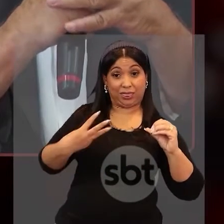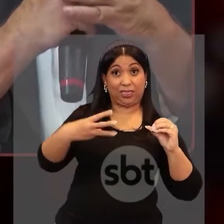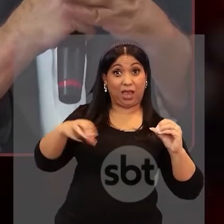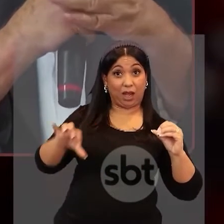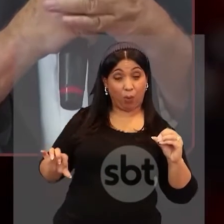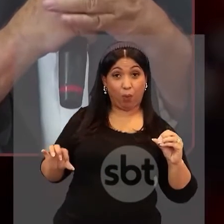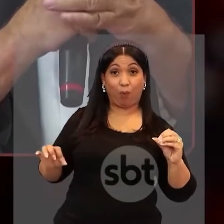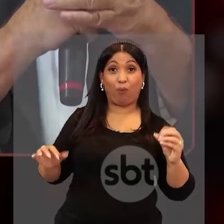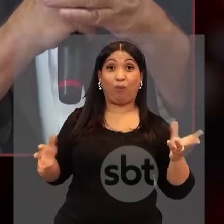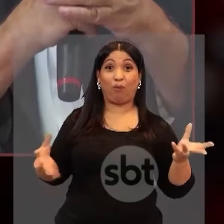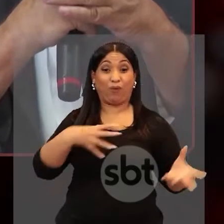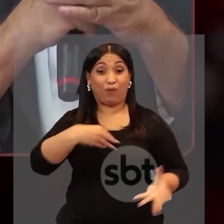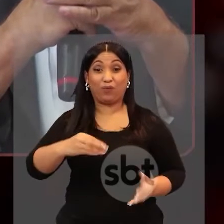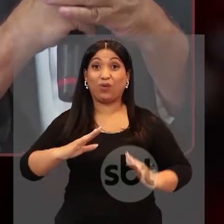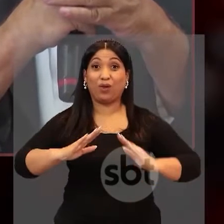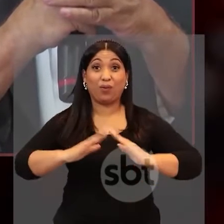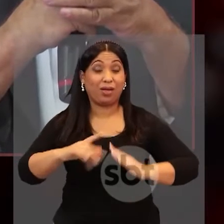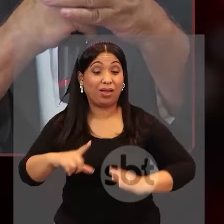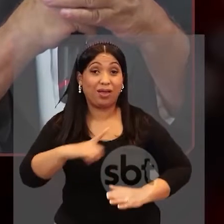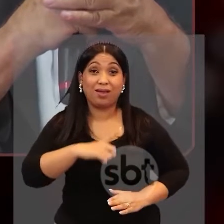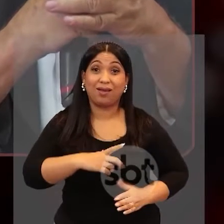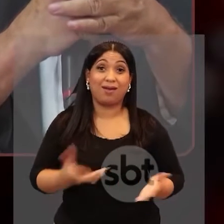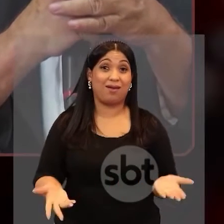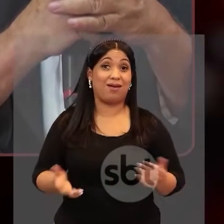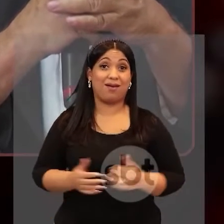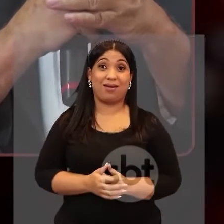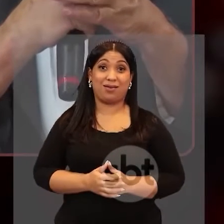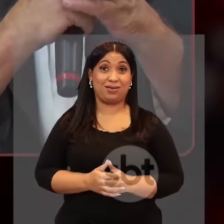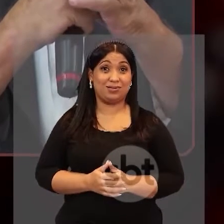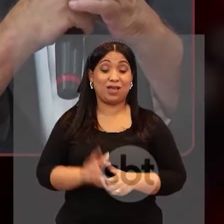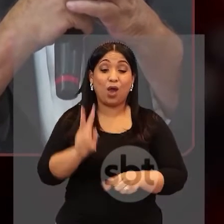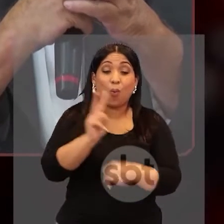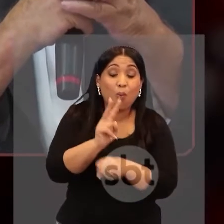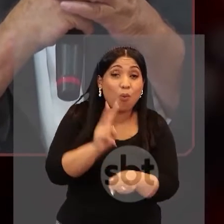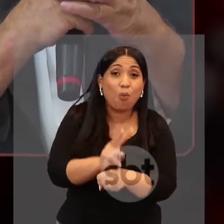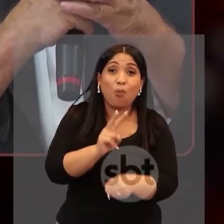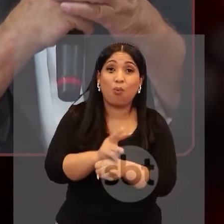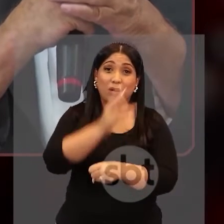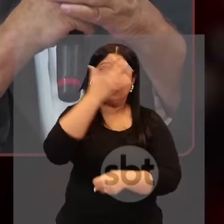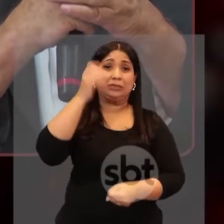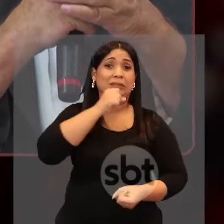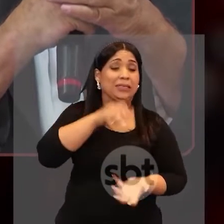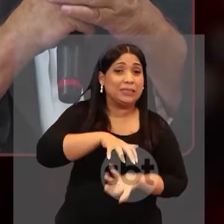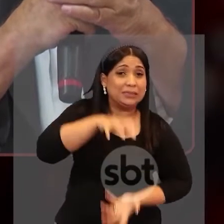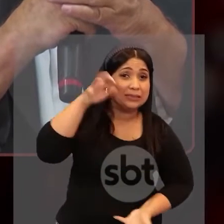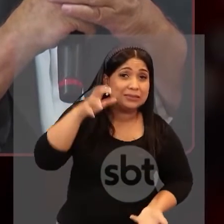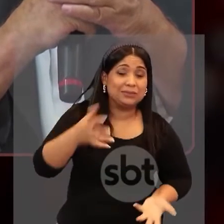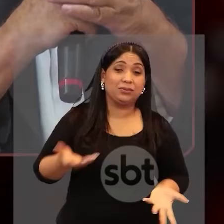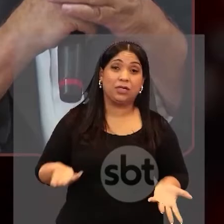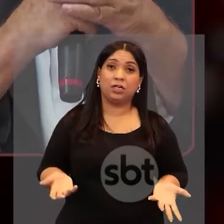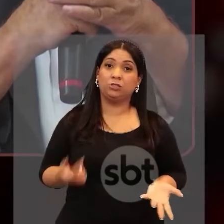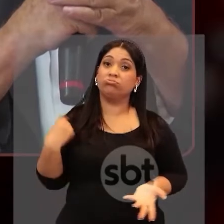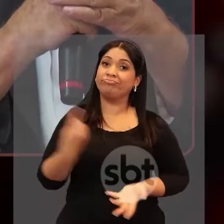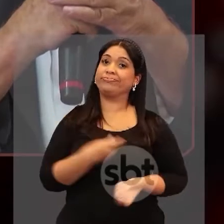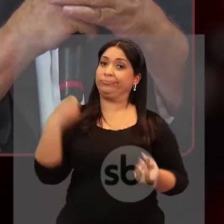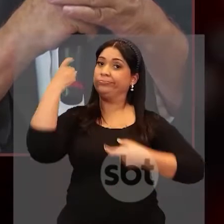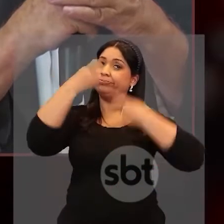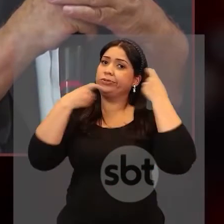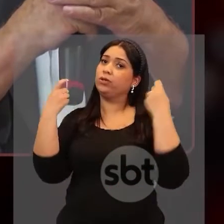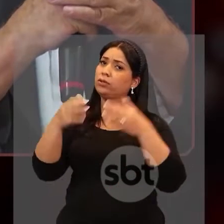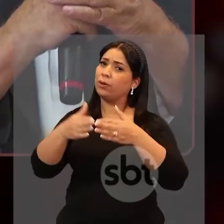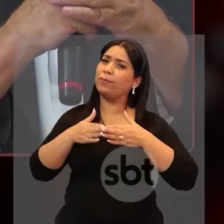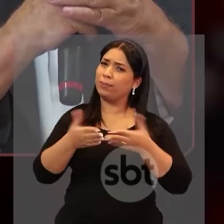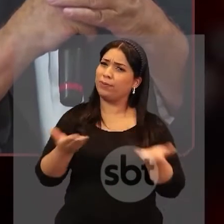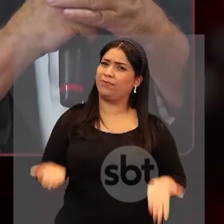idade onde tem filho em casa, que cuidador dos mais idosos nos preocupa muito. Por